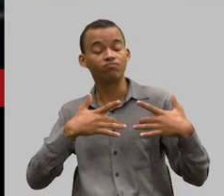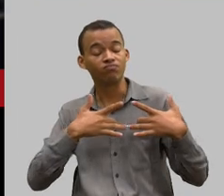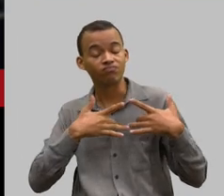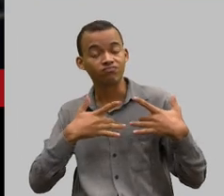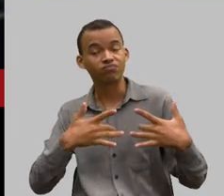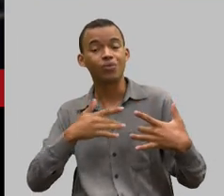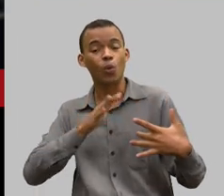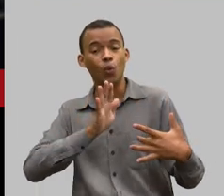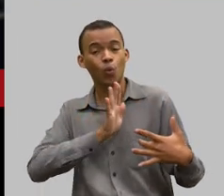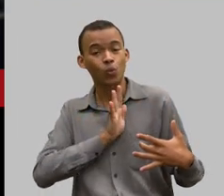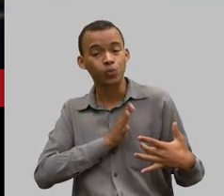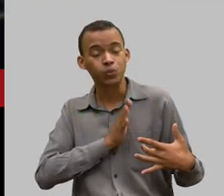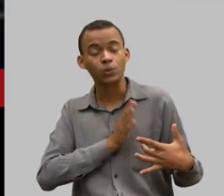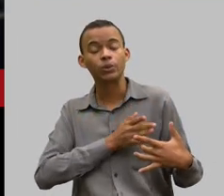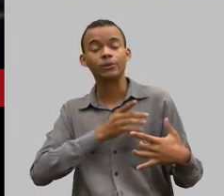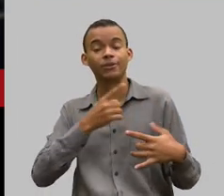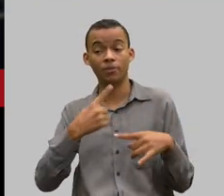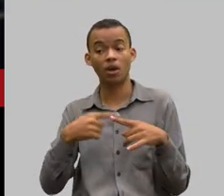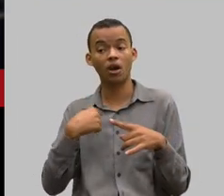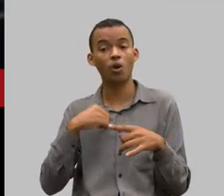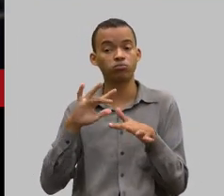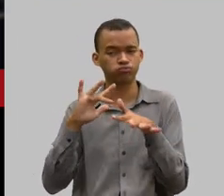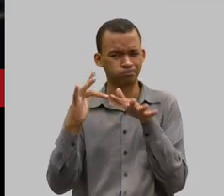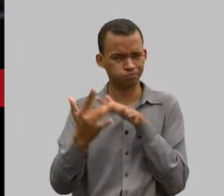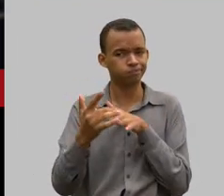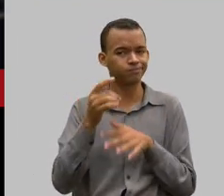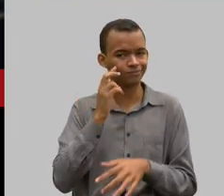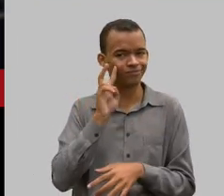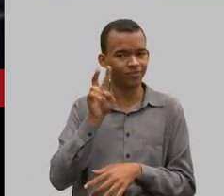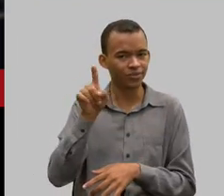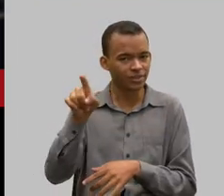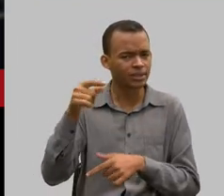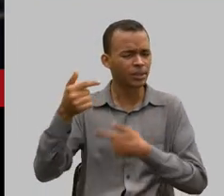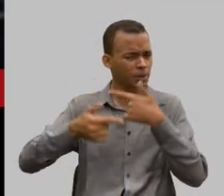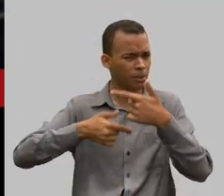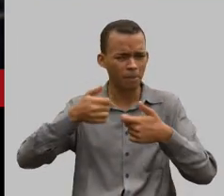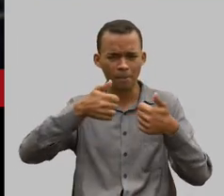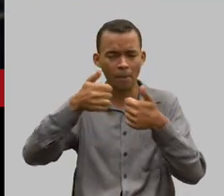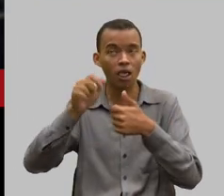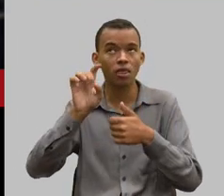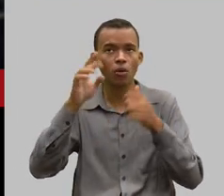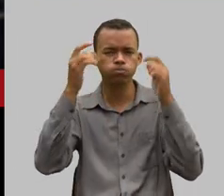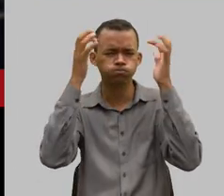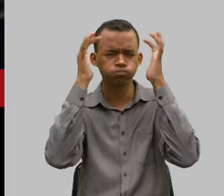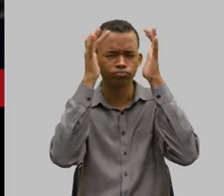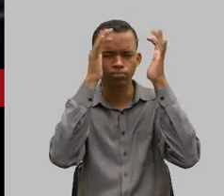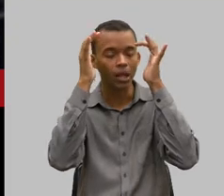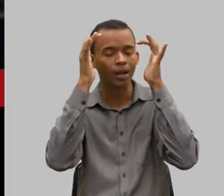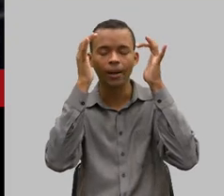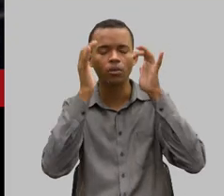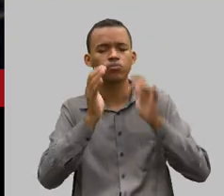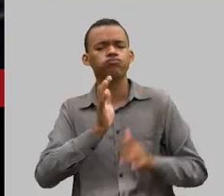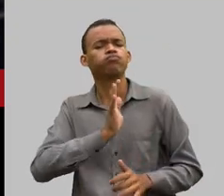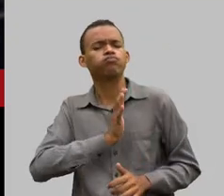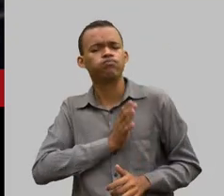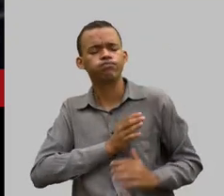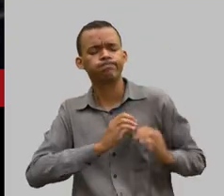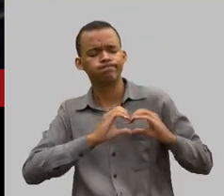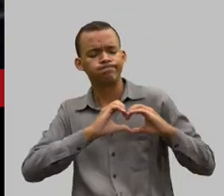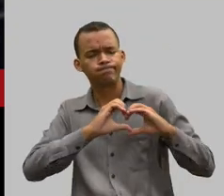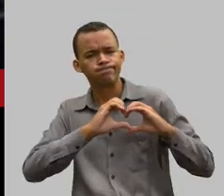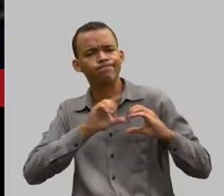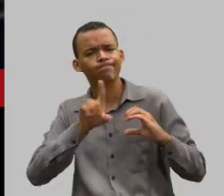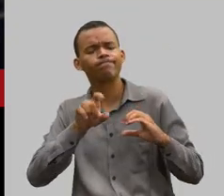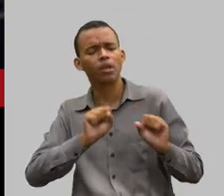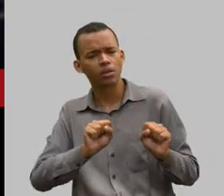desenvolve um trabalho brilhante e não com a cabeça mas com coração isso é muito importante defende